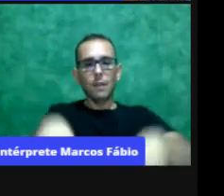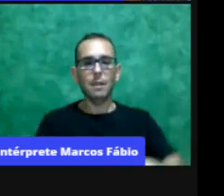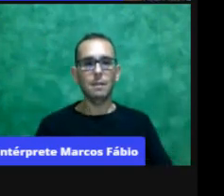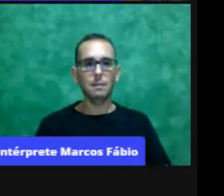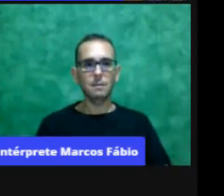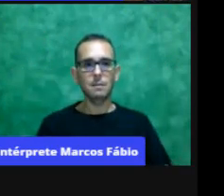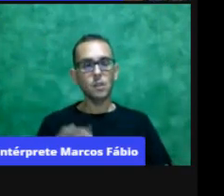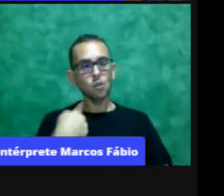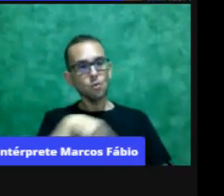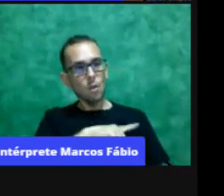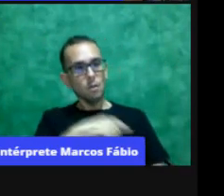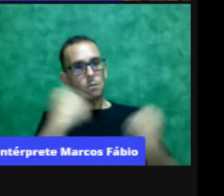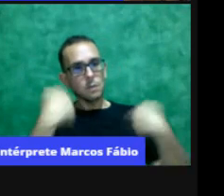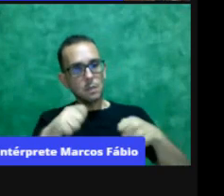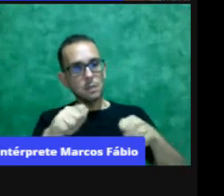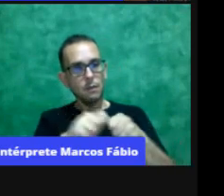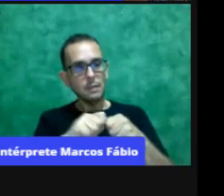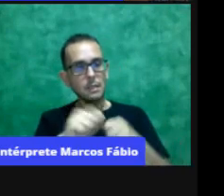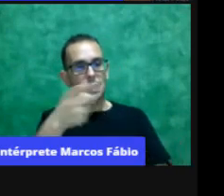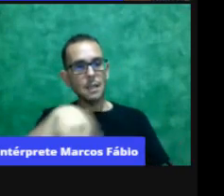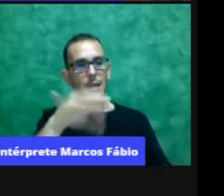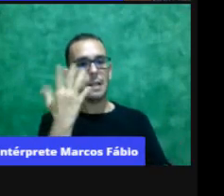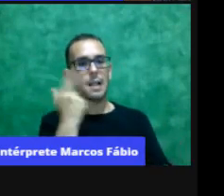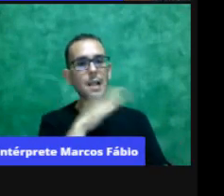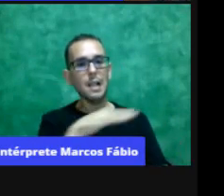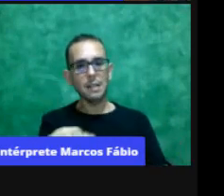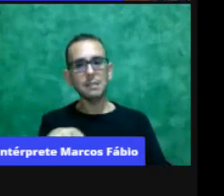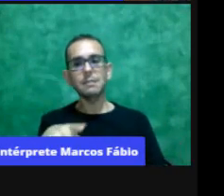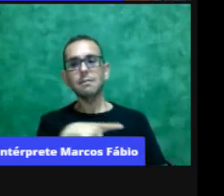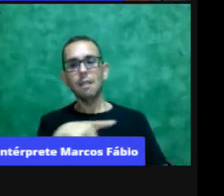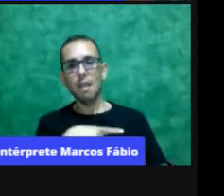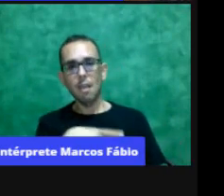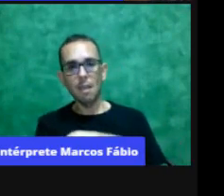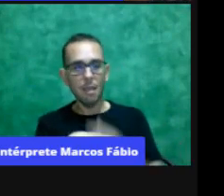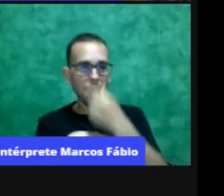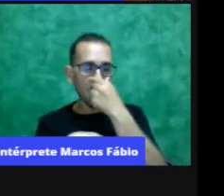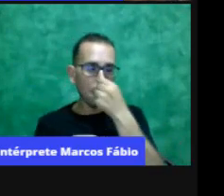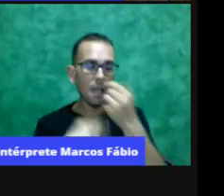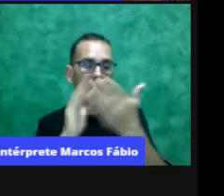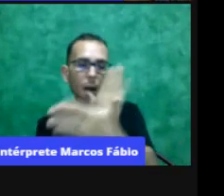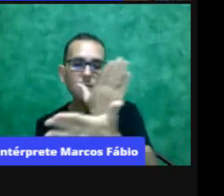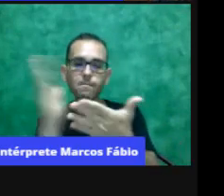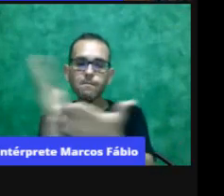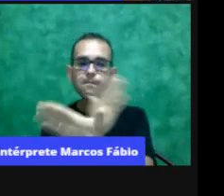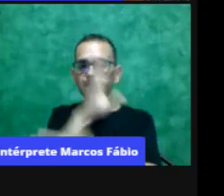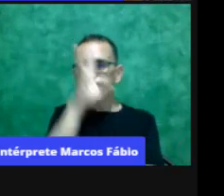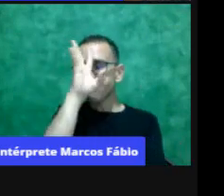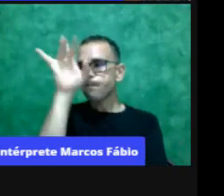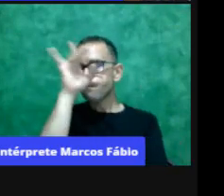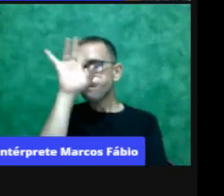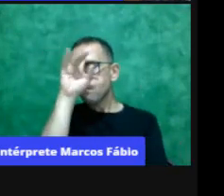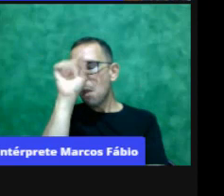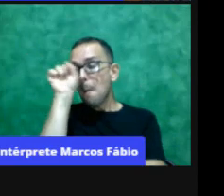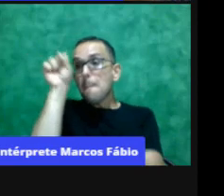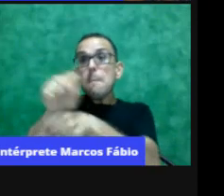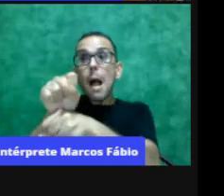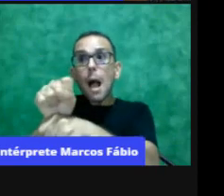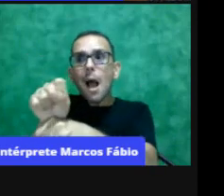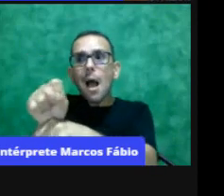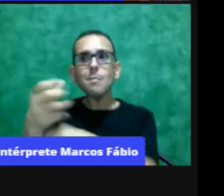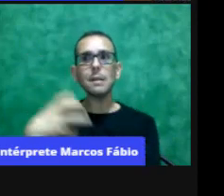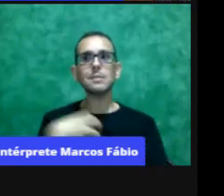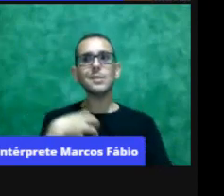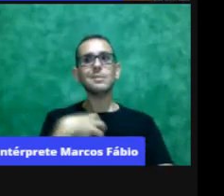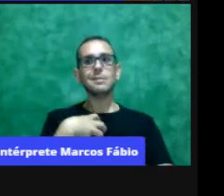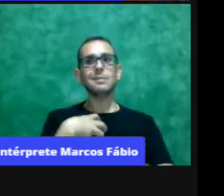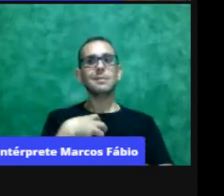gente precisa fazer com que as crianças, elas tenham, aguçem a imaginação, que elas parem para ouvir, que elas não fiquem